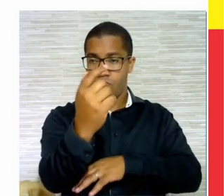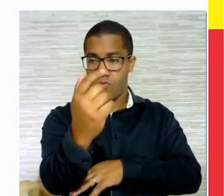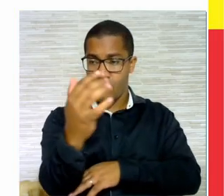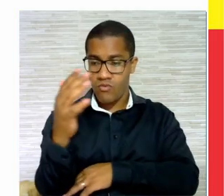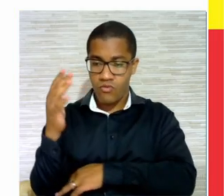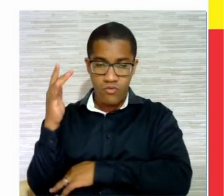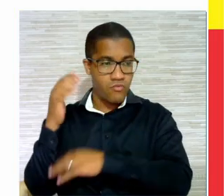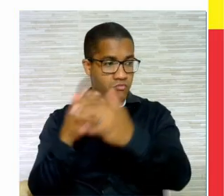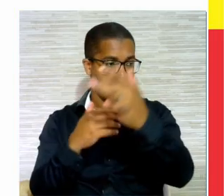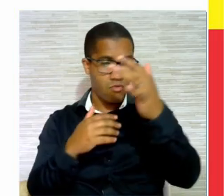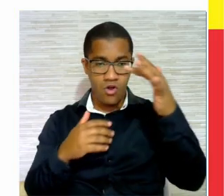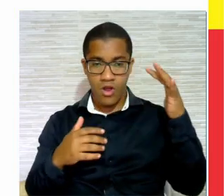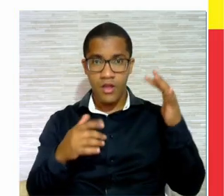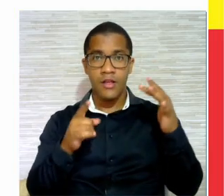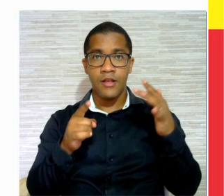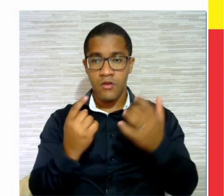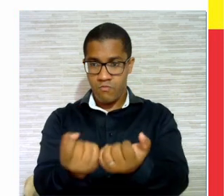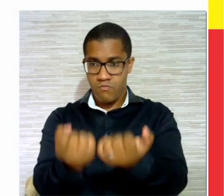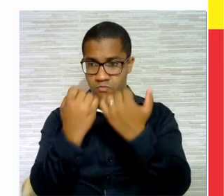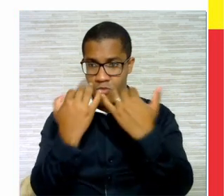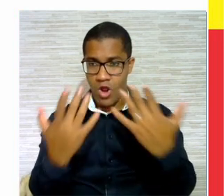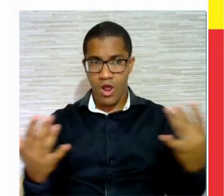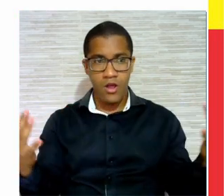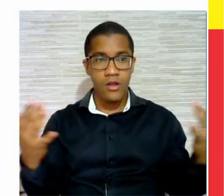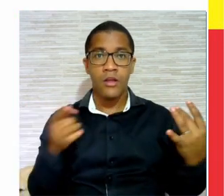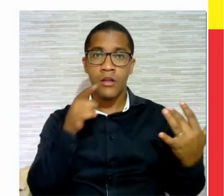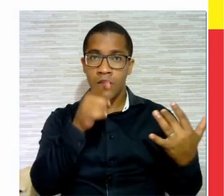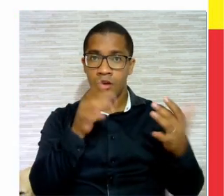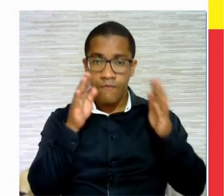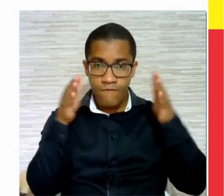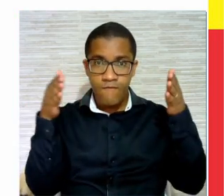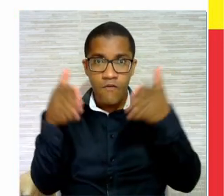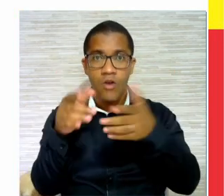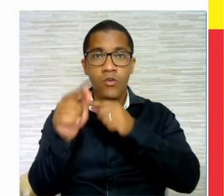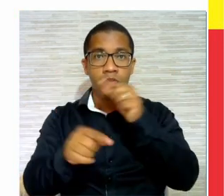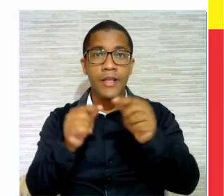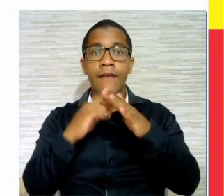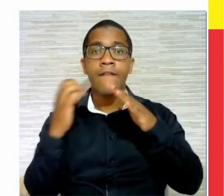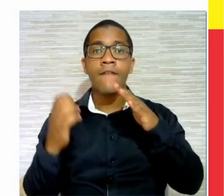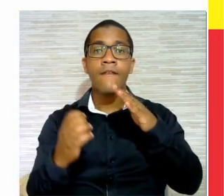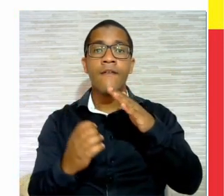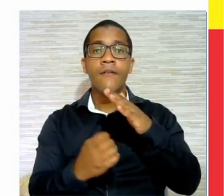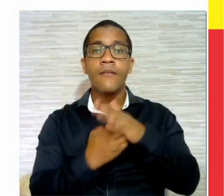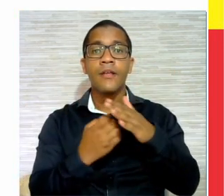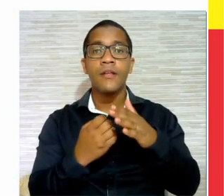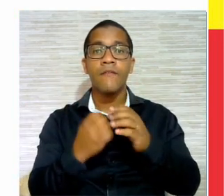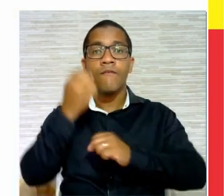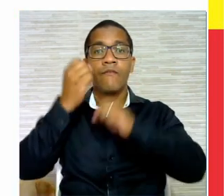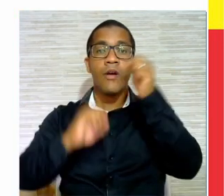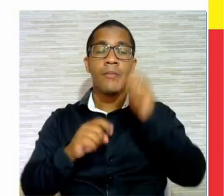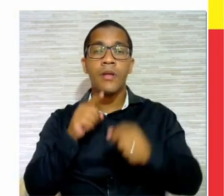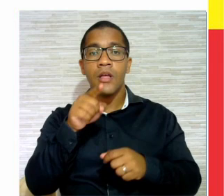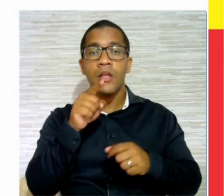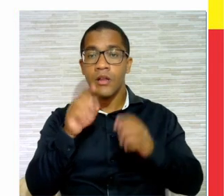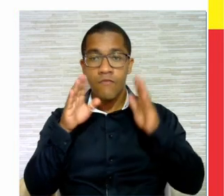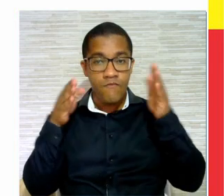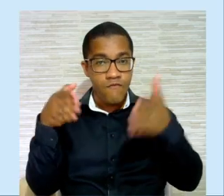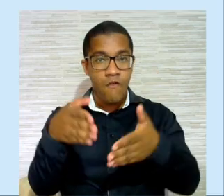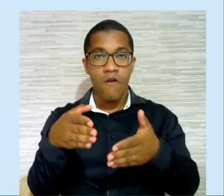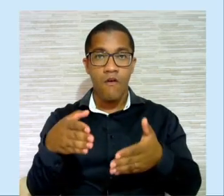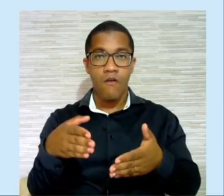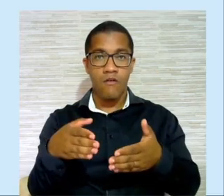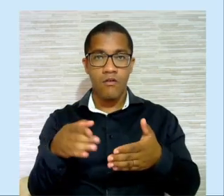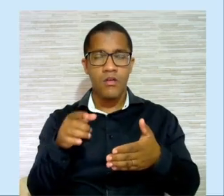Então, existe aí, né, toda uma movimentação industrial dentro do campo. Ah, professor, então quer dizer que o